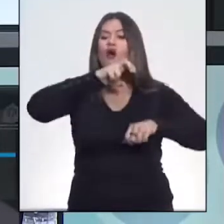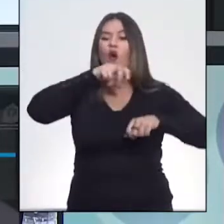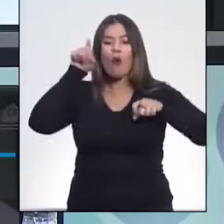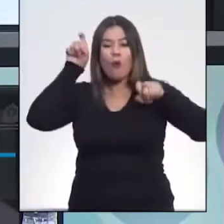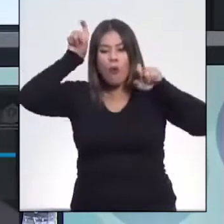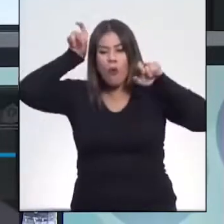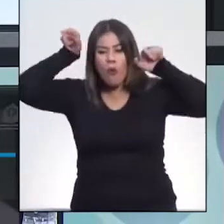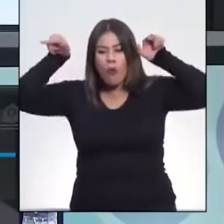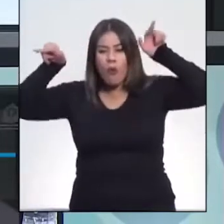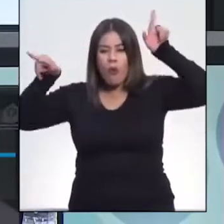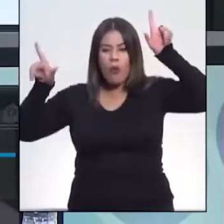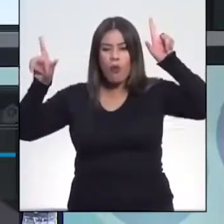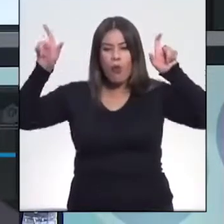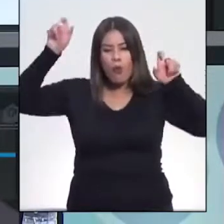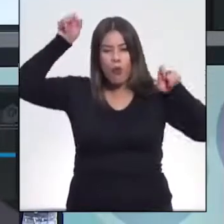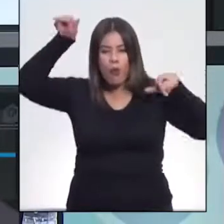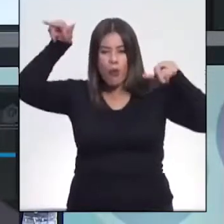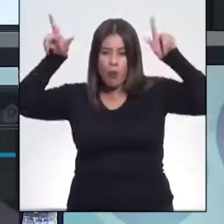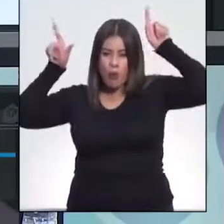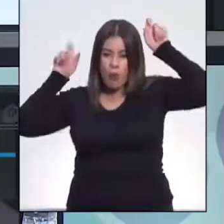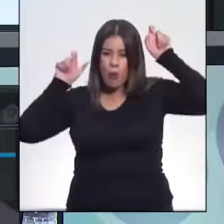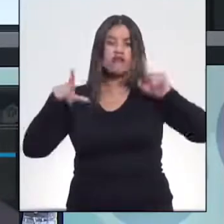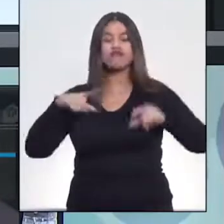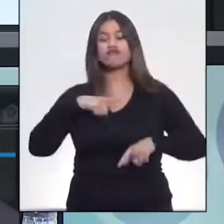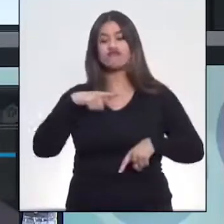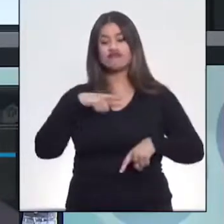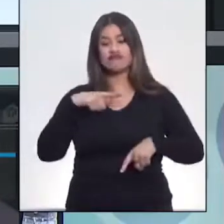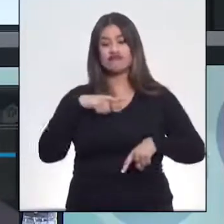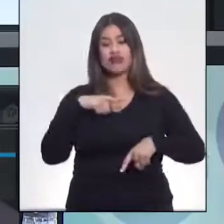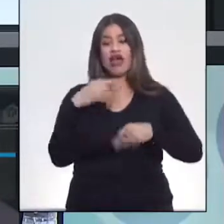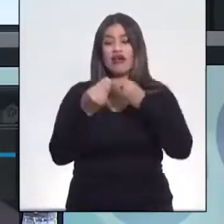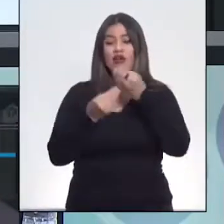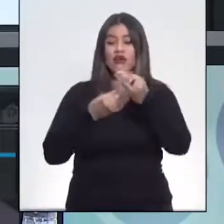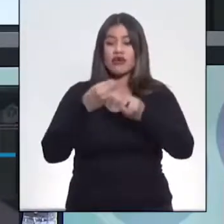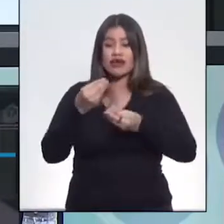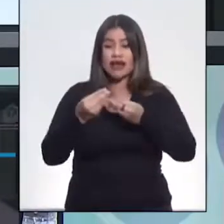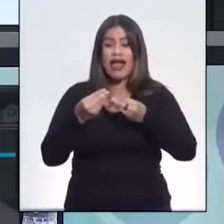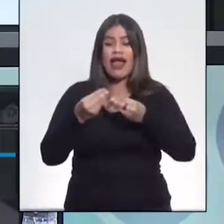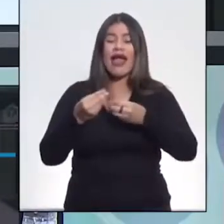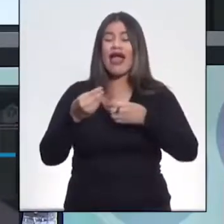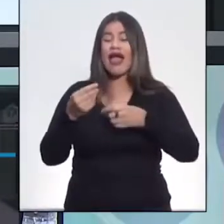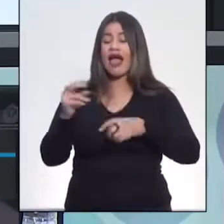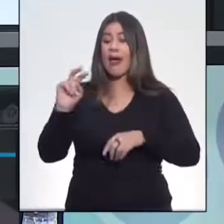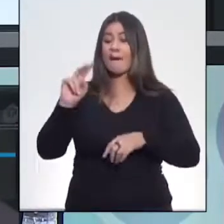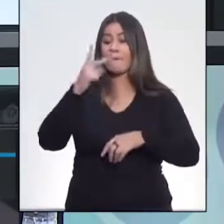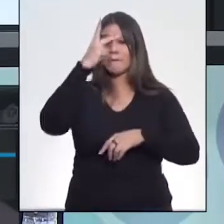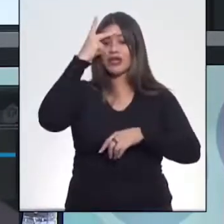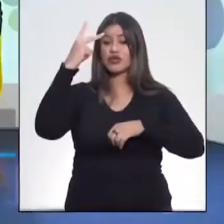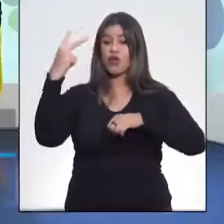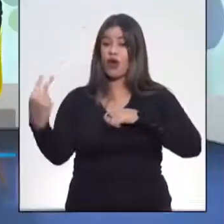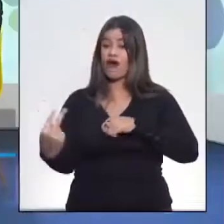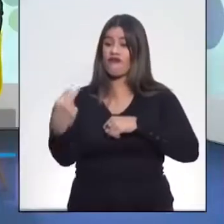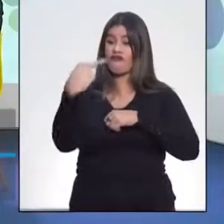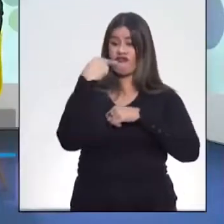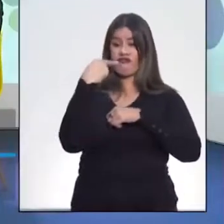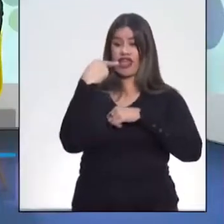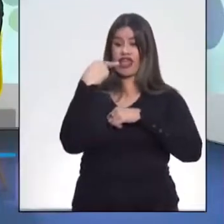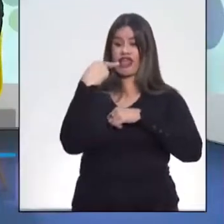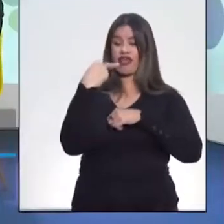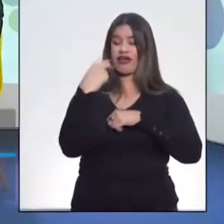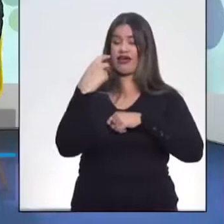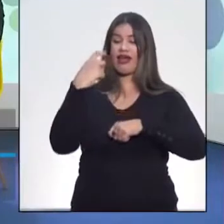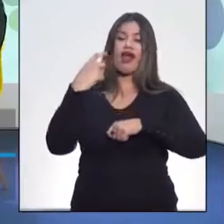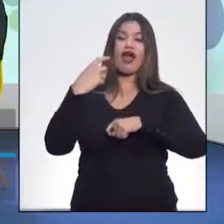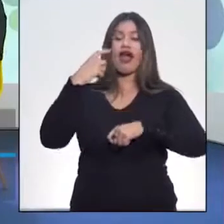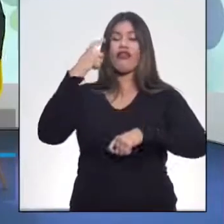Então essa aí é a lenda da medusa no final das contas a Medusa ela foi uma grande vítima nessa história toda a